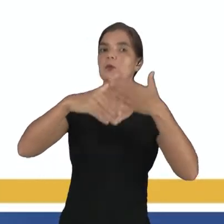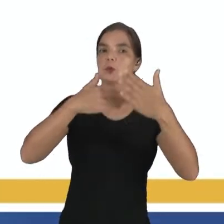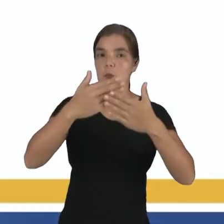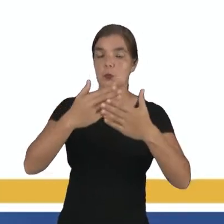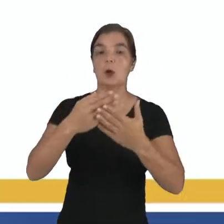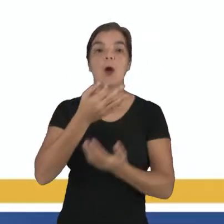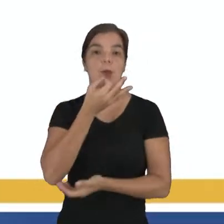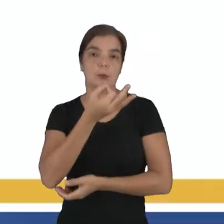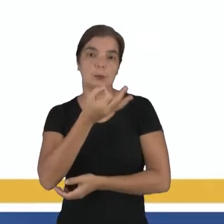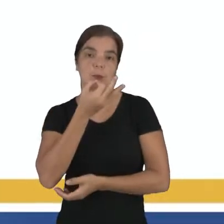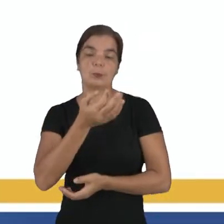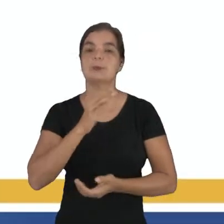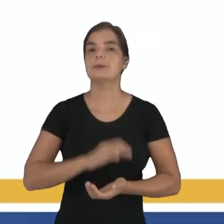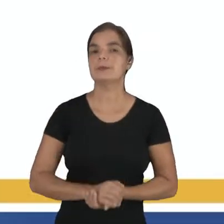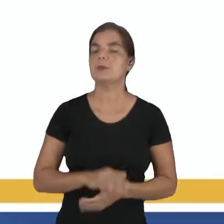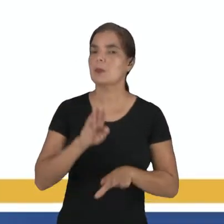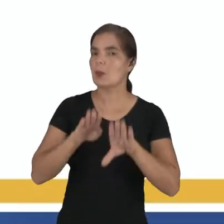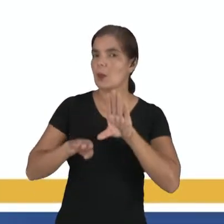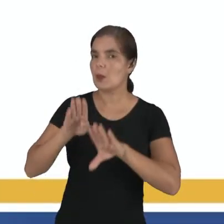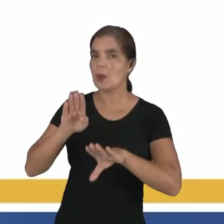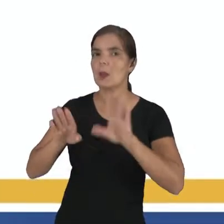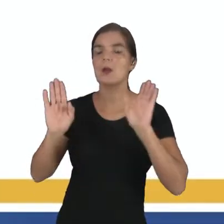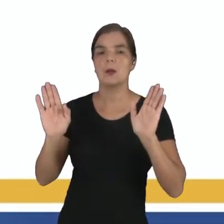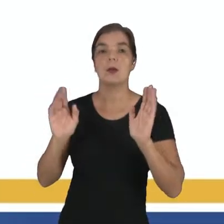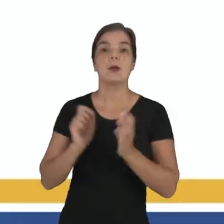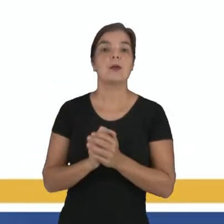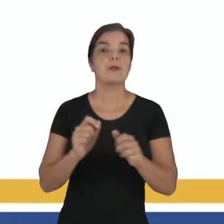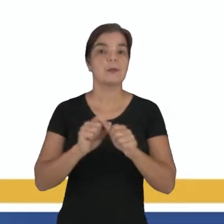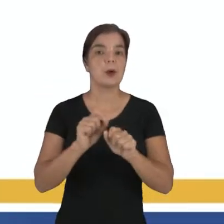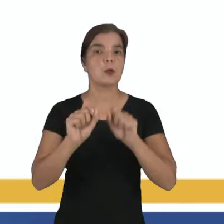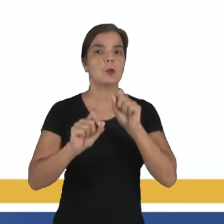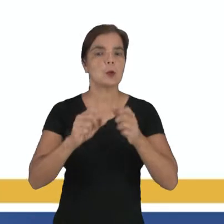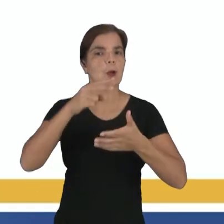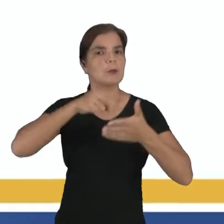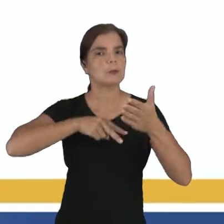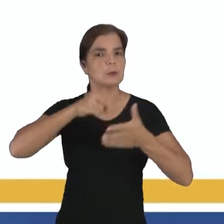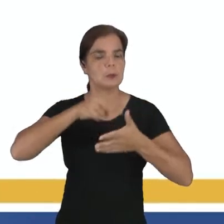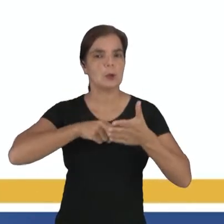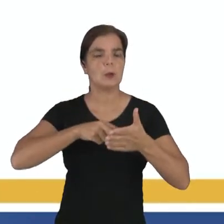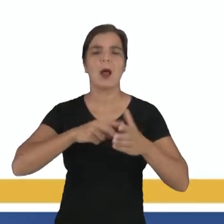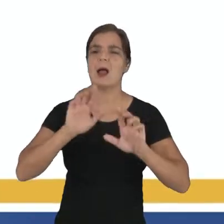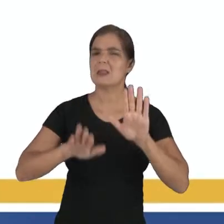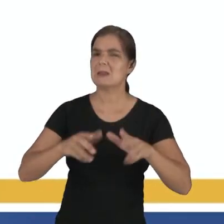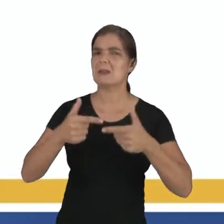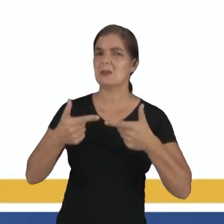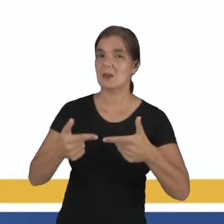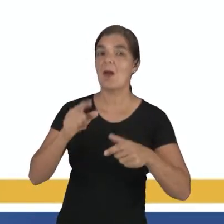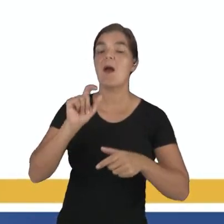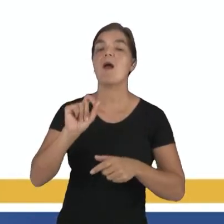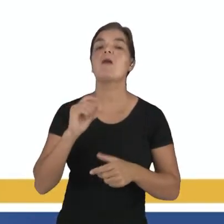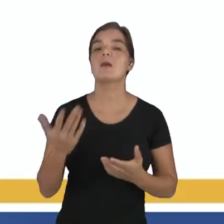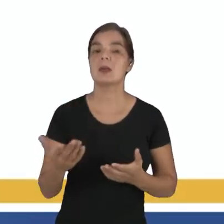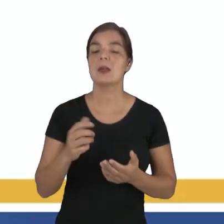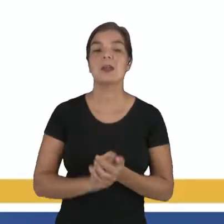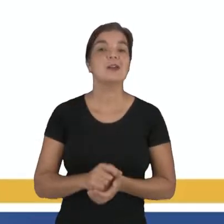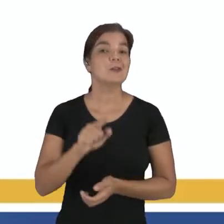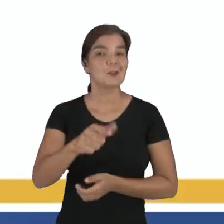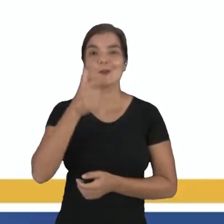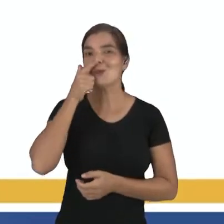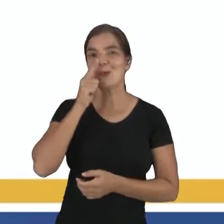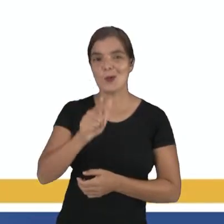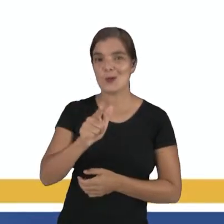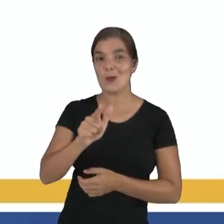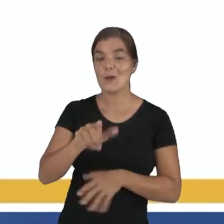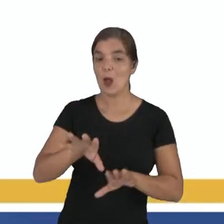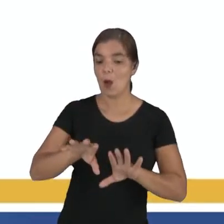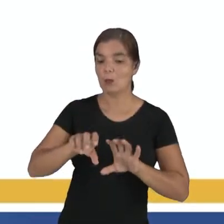senso crítico. Muitas vezes, o que faz com que o ato de ler seja chato é o fato de você não